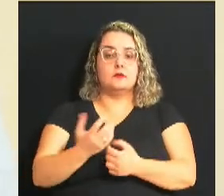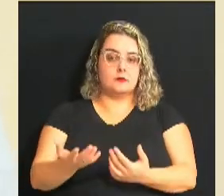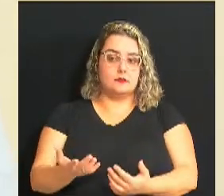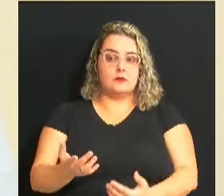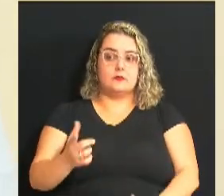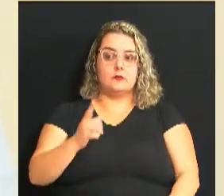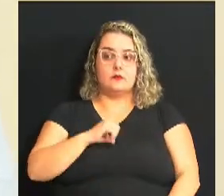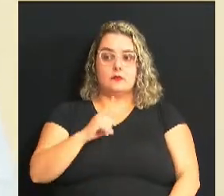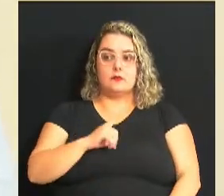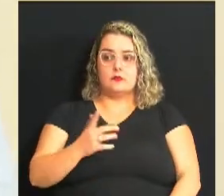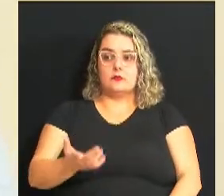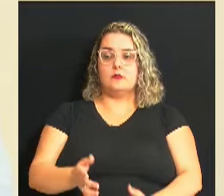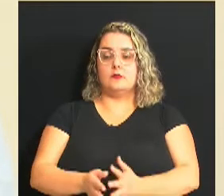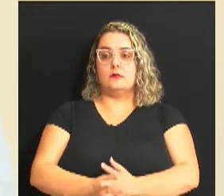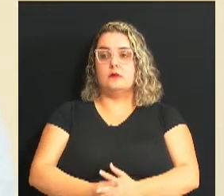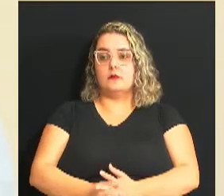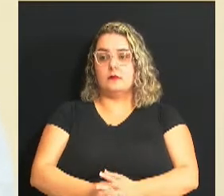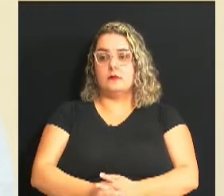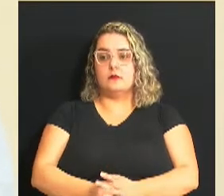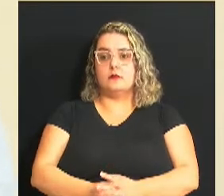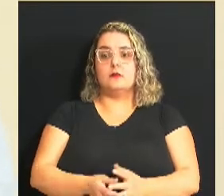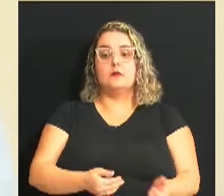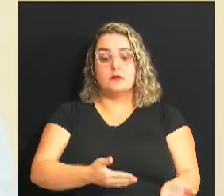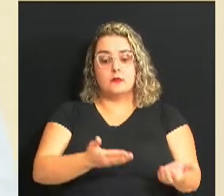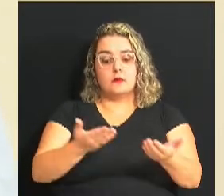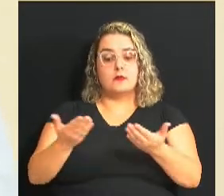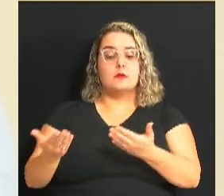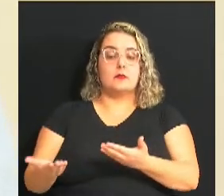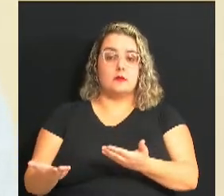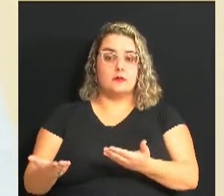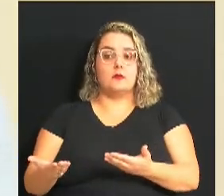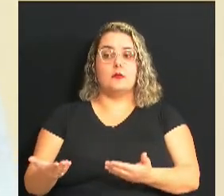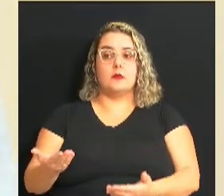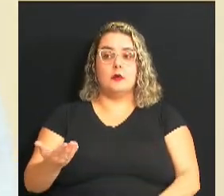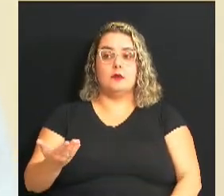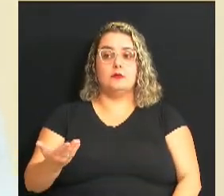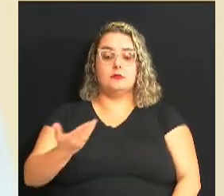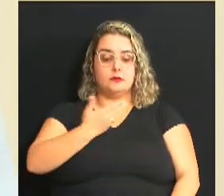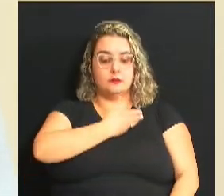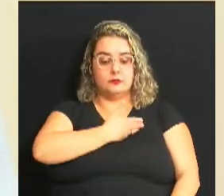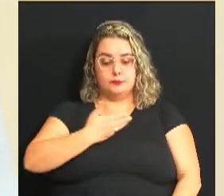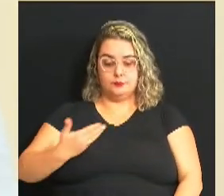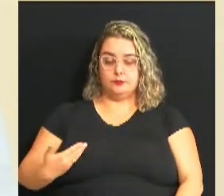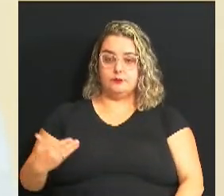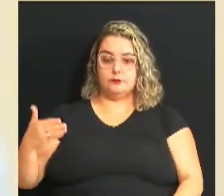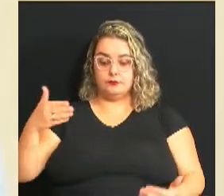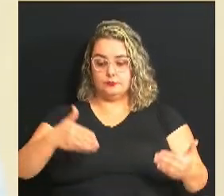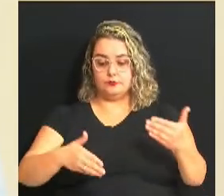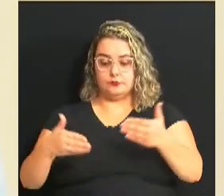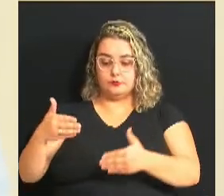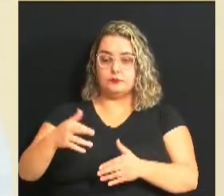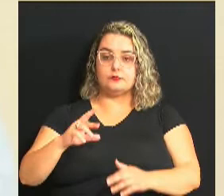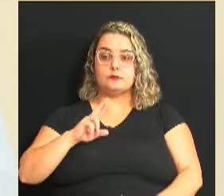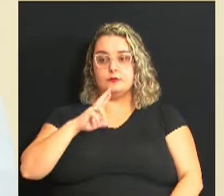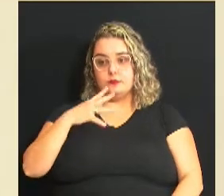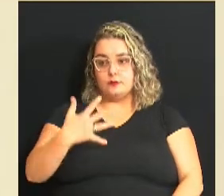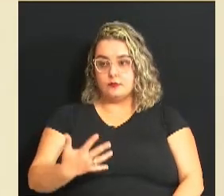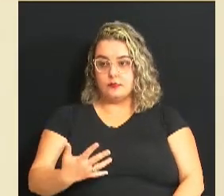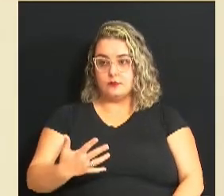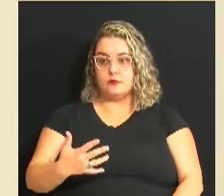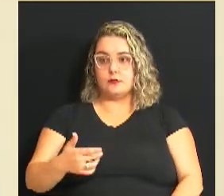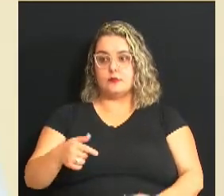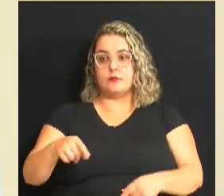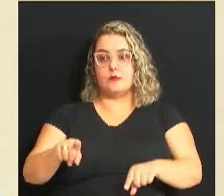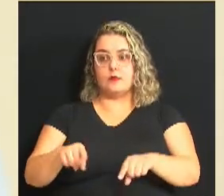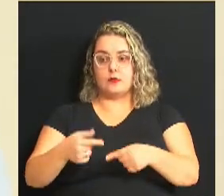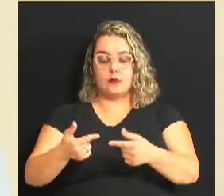tendem, né, querem apresentar ao público o resultado do seu trabalho. Então, no final do ano, a gente tem uma demanda muito